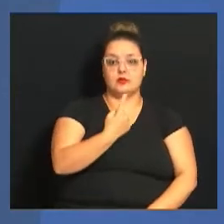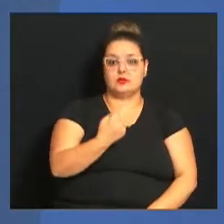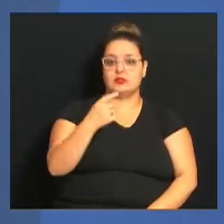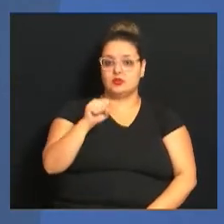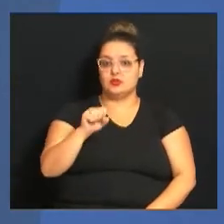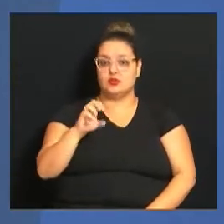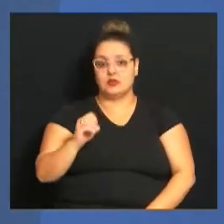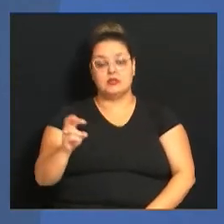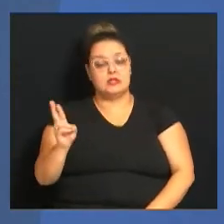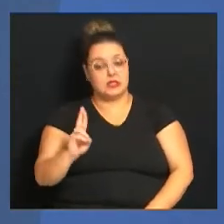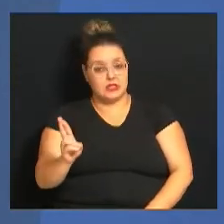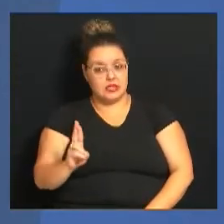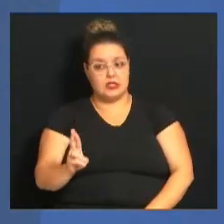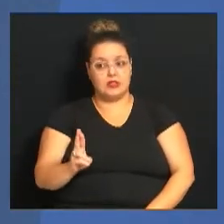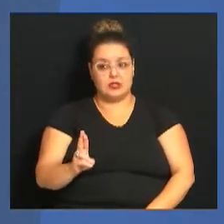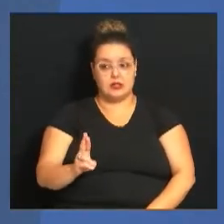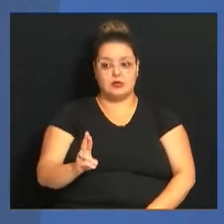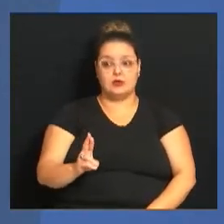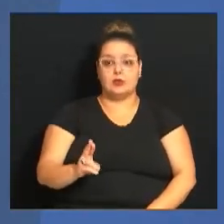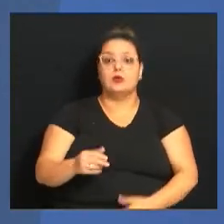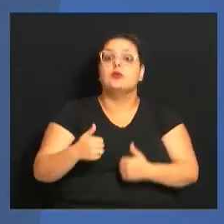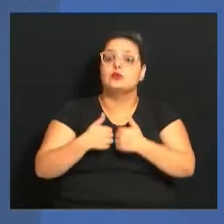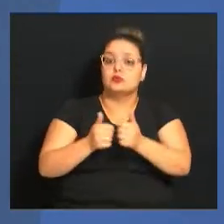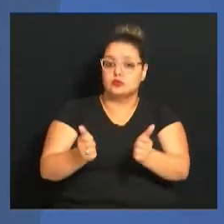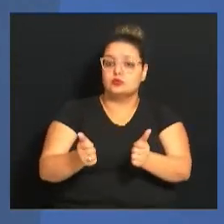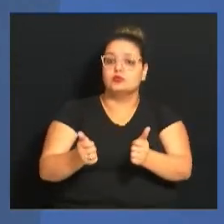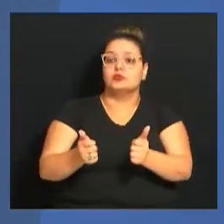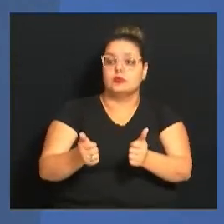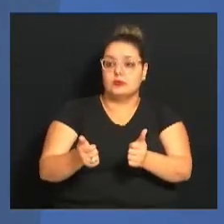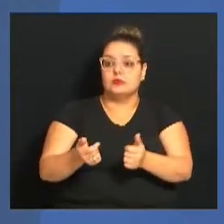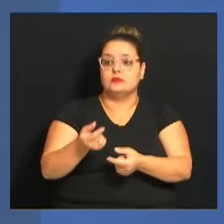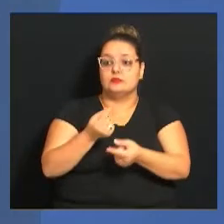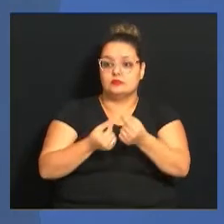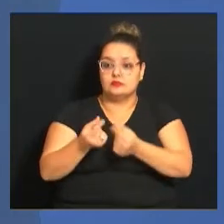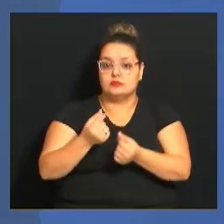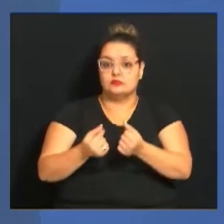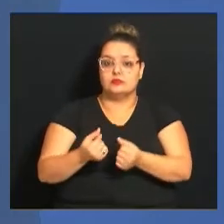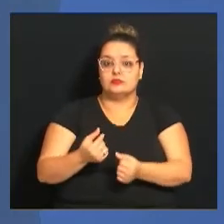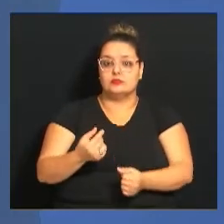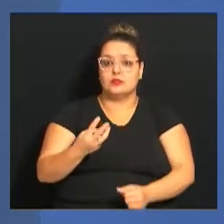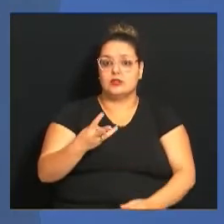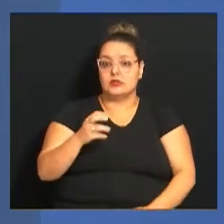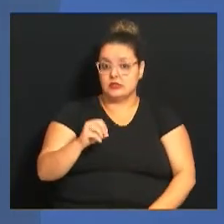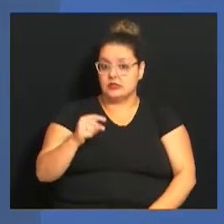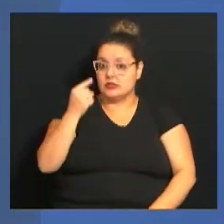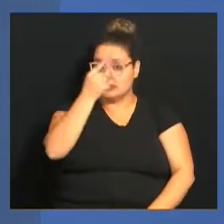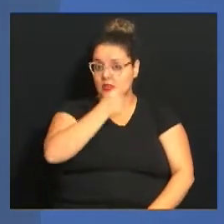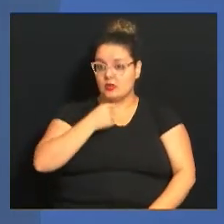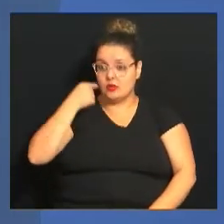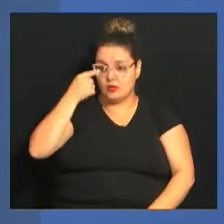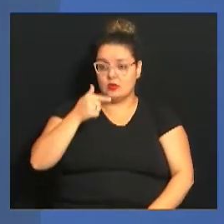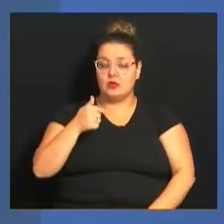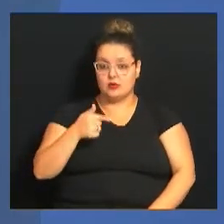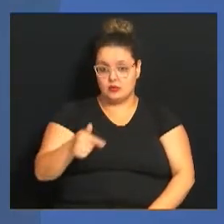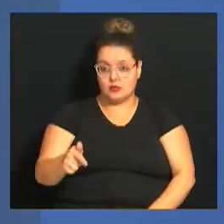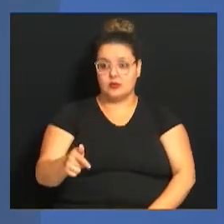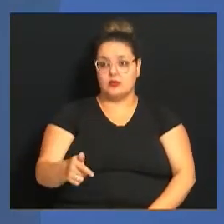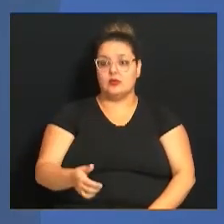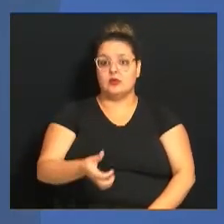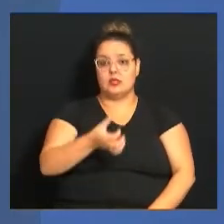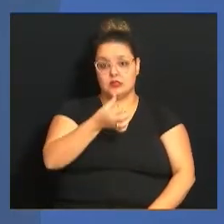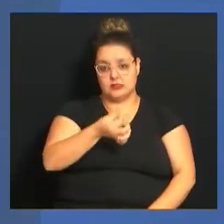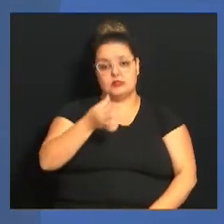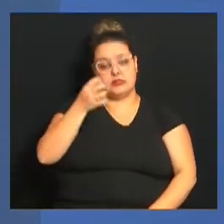1.180, direito ao auxílio transporte. A jornada é de 30 horas semanais, distribuídas em 6 horas